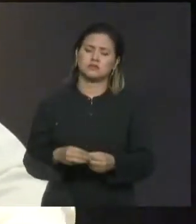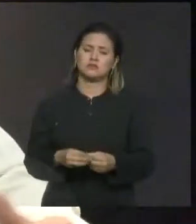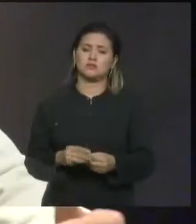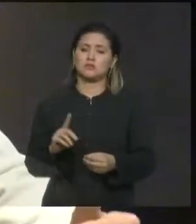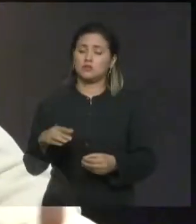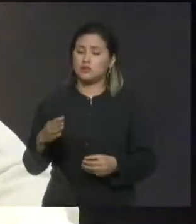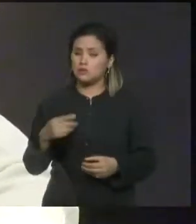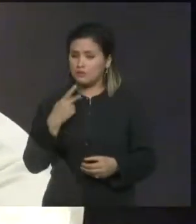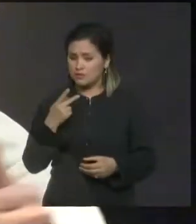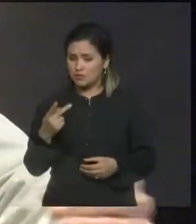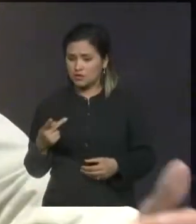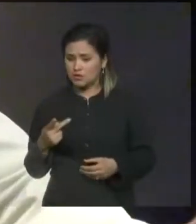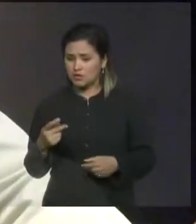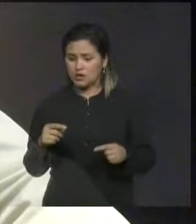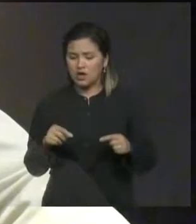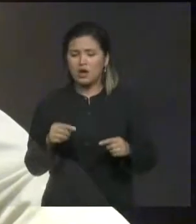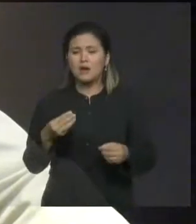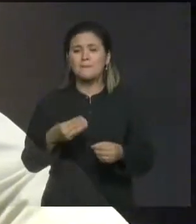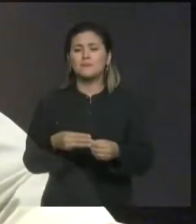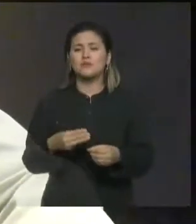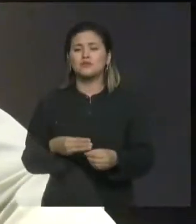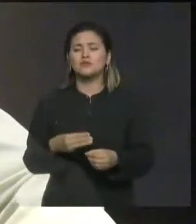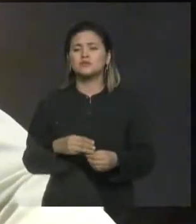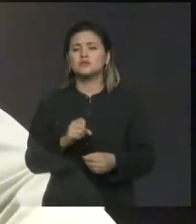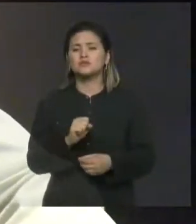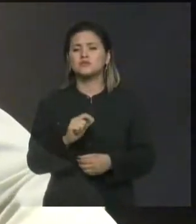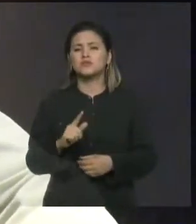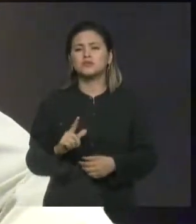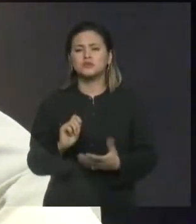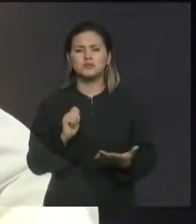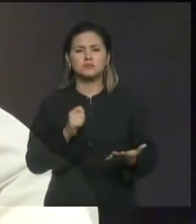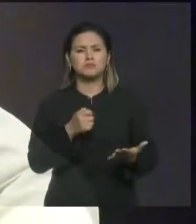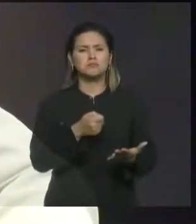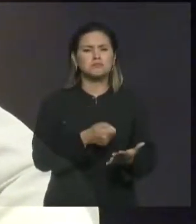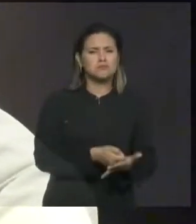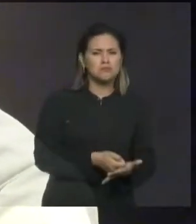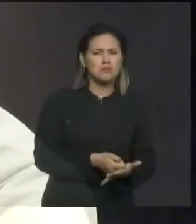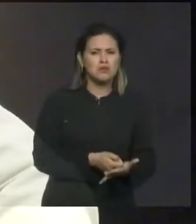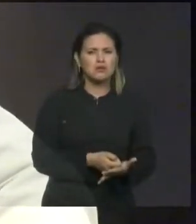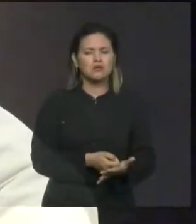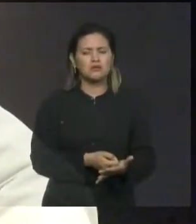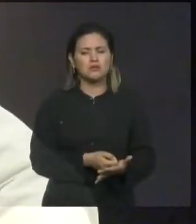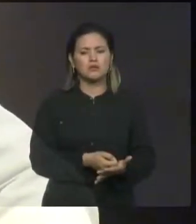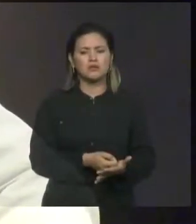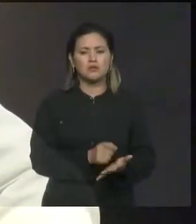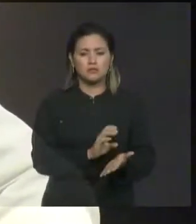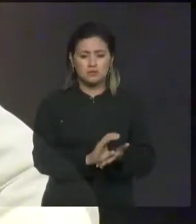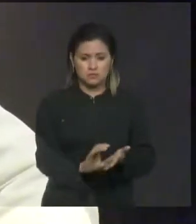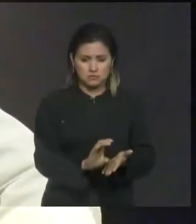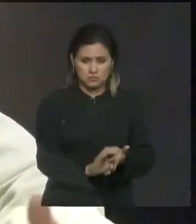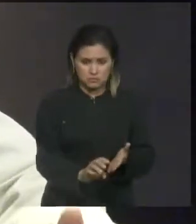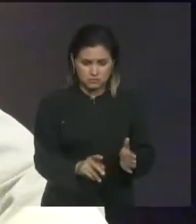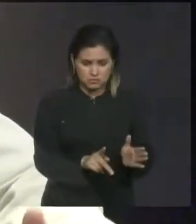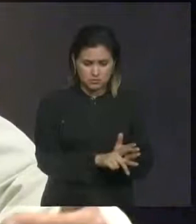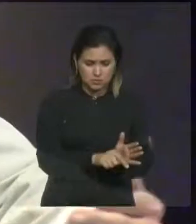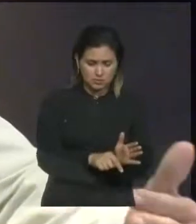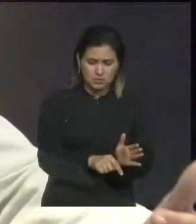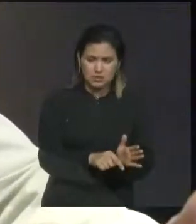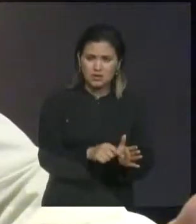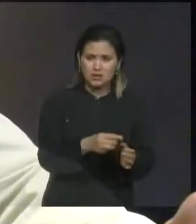não está com seu repasse regular, na verdade, esse recurso não é do município de São Luís, são